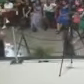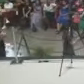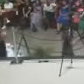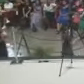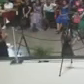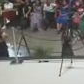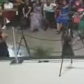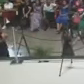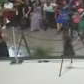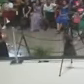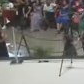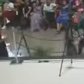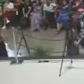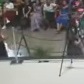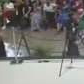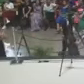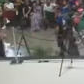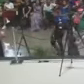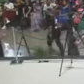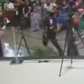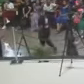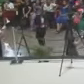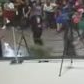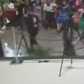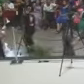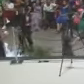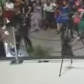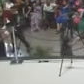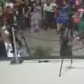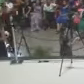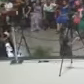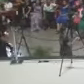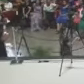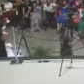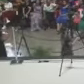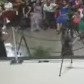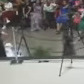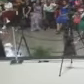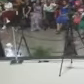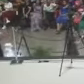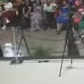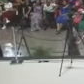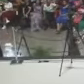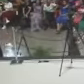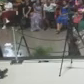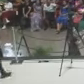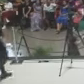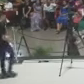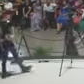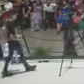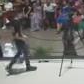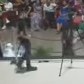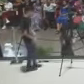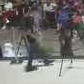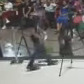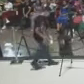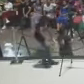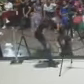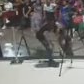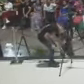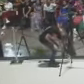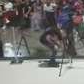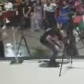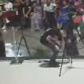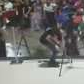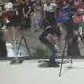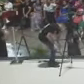um apreço, um júbilo na alma, o Senhor o conserve. Alegria e a gratidão ao pastor Samuel